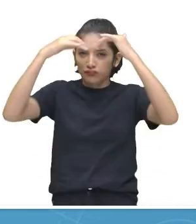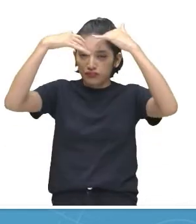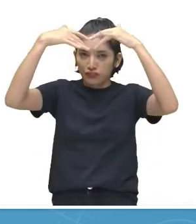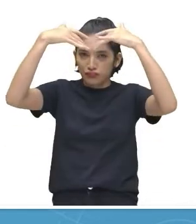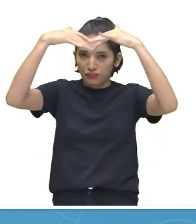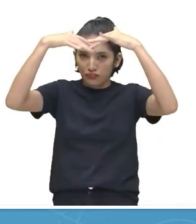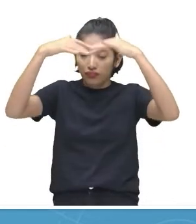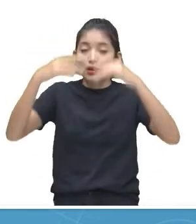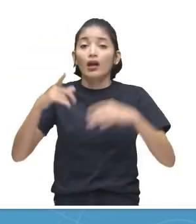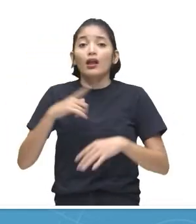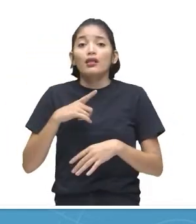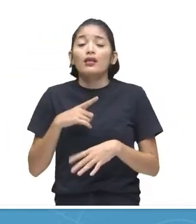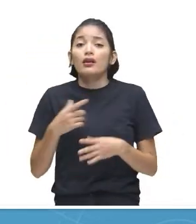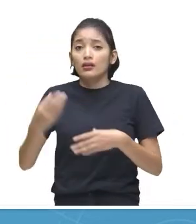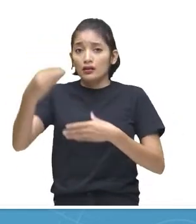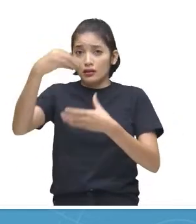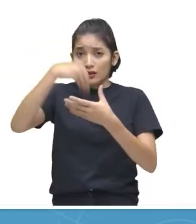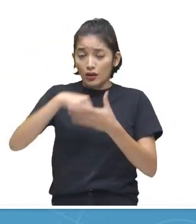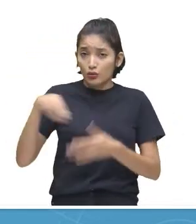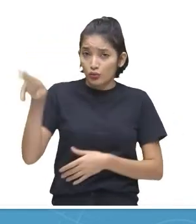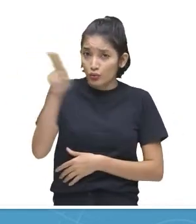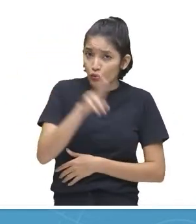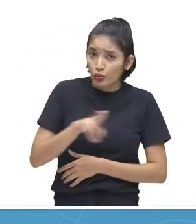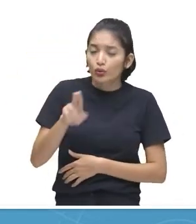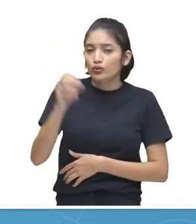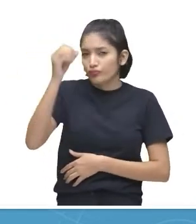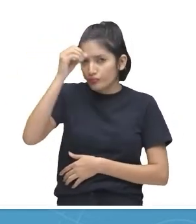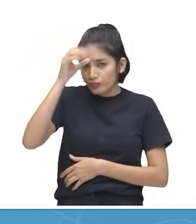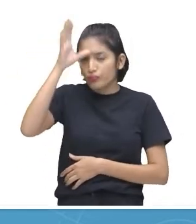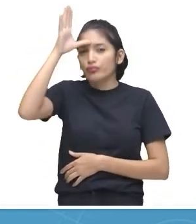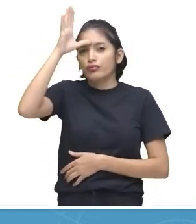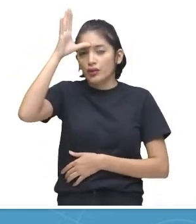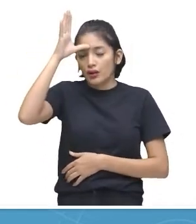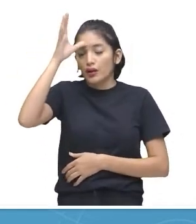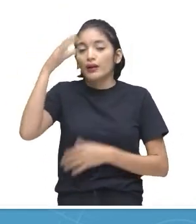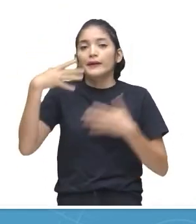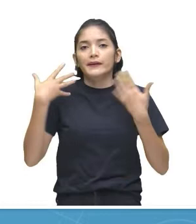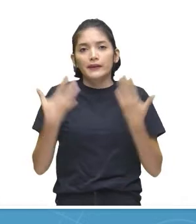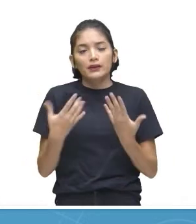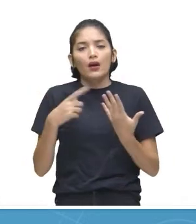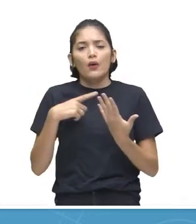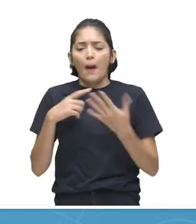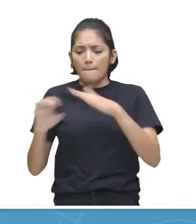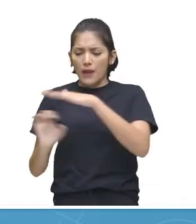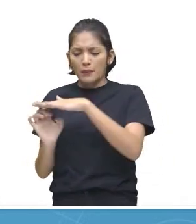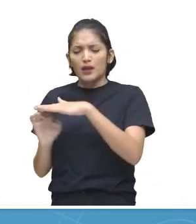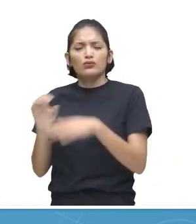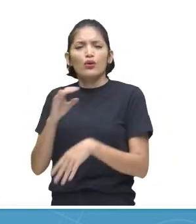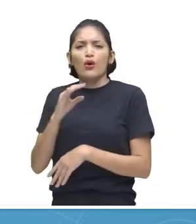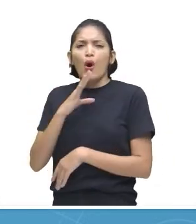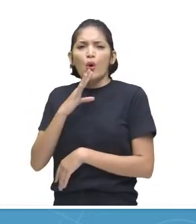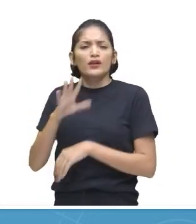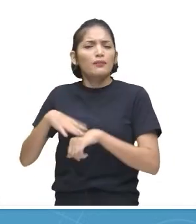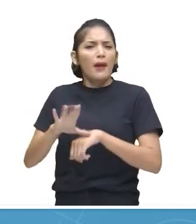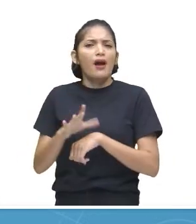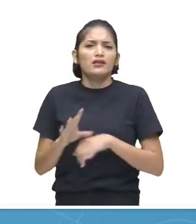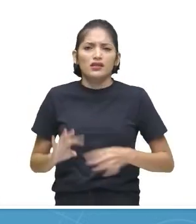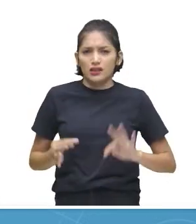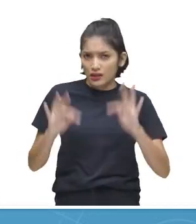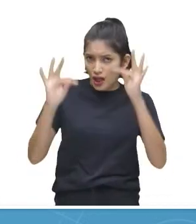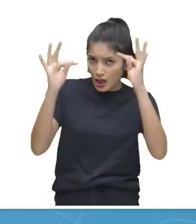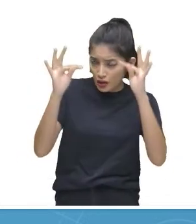ter agora o acúmulo e o uso dos conhecimentos. Então, quanto mais a minha empresa conhece de novas